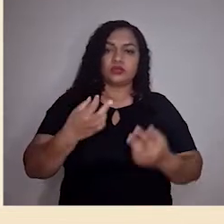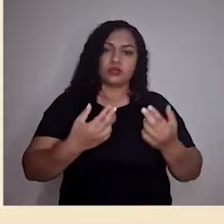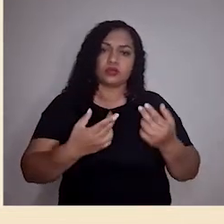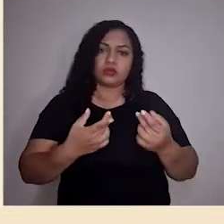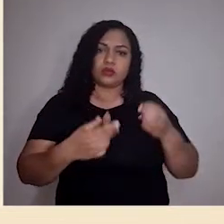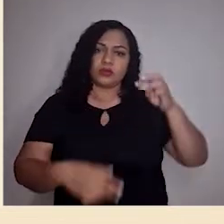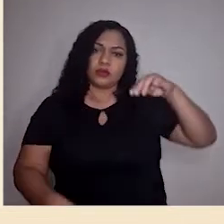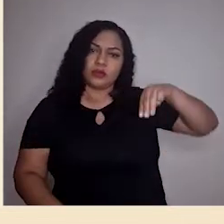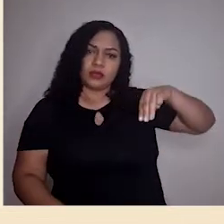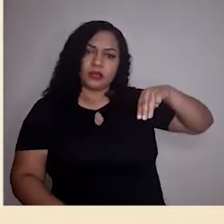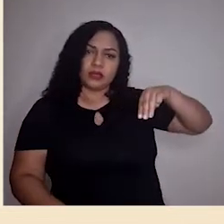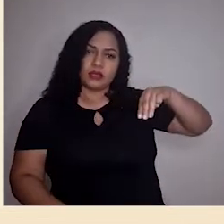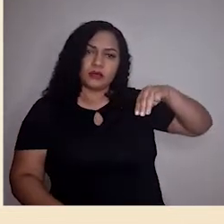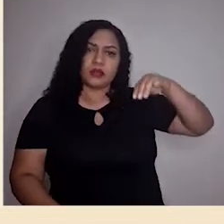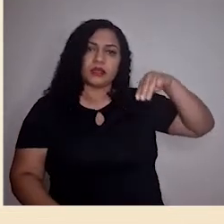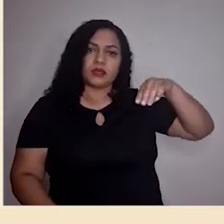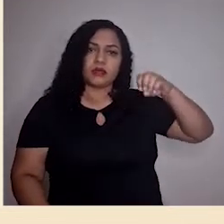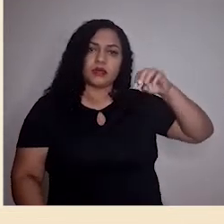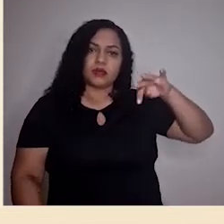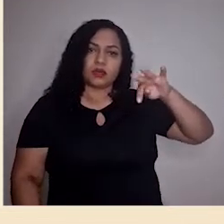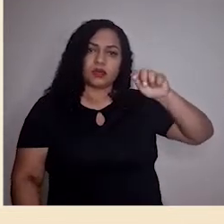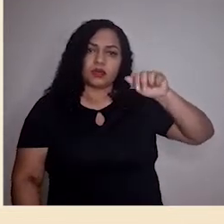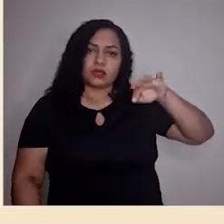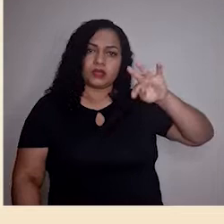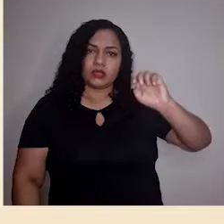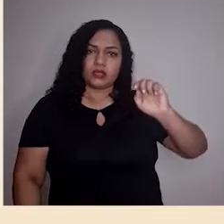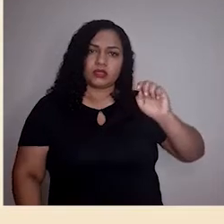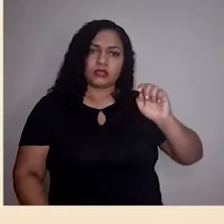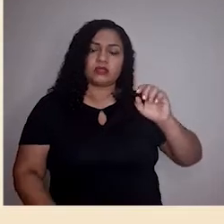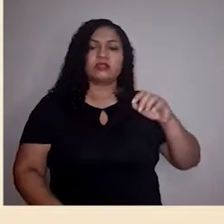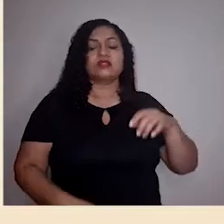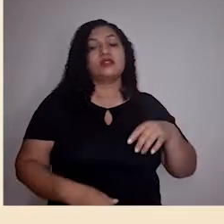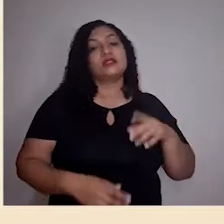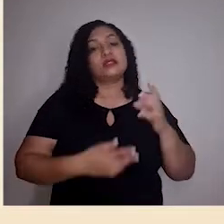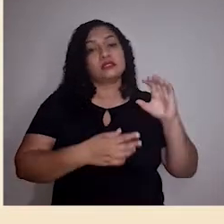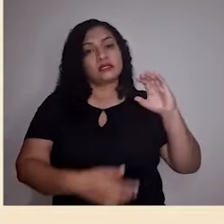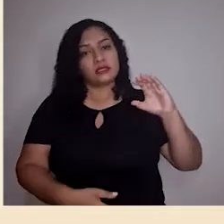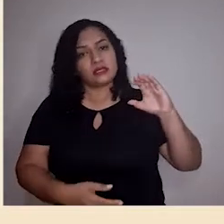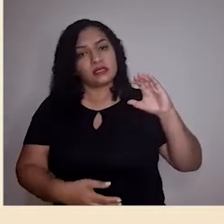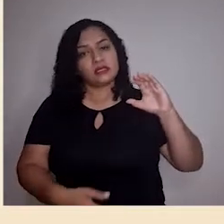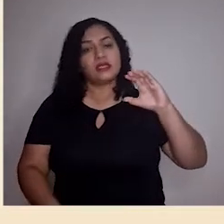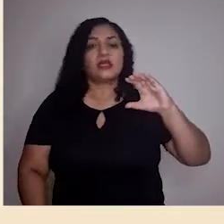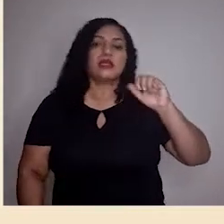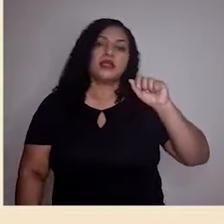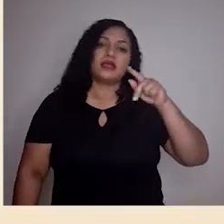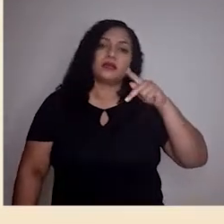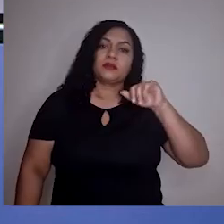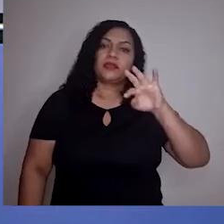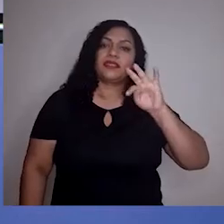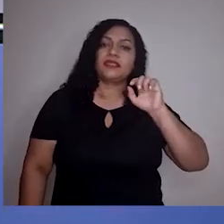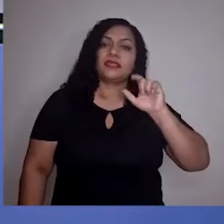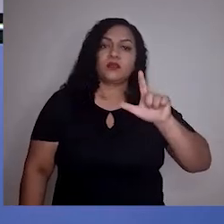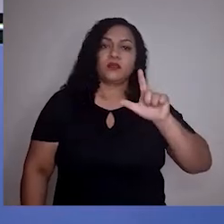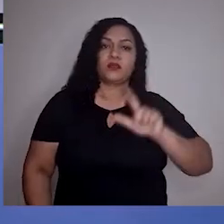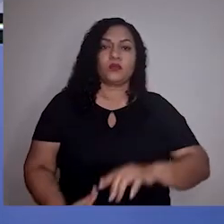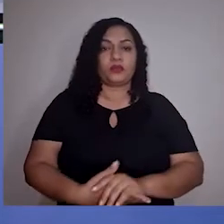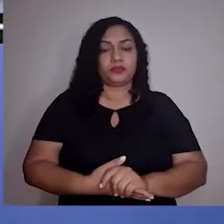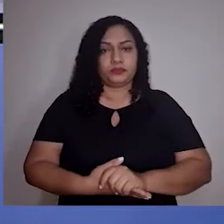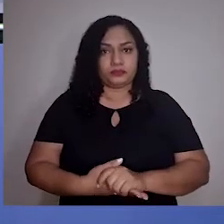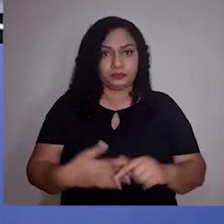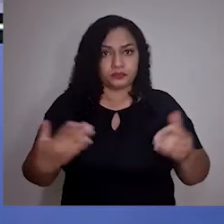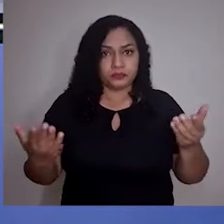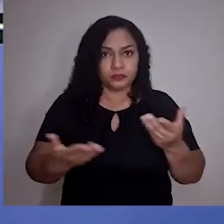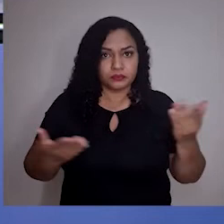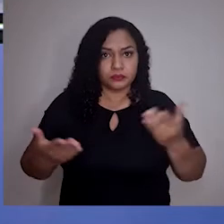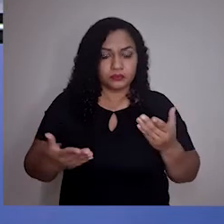capital. Então, J juros, M montante, C capital.